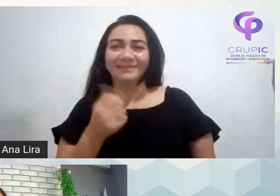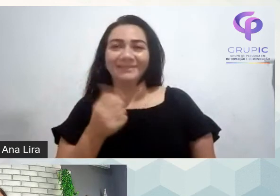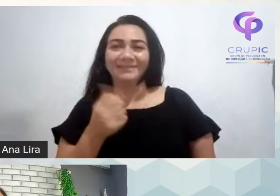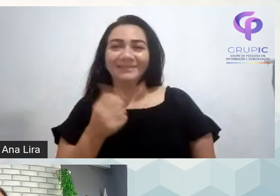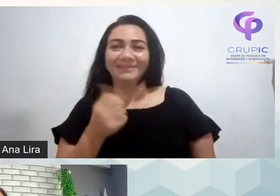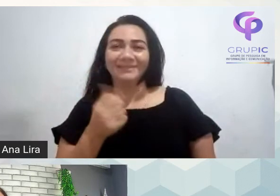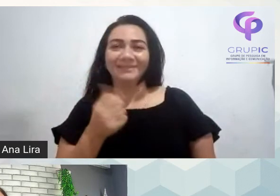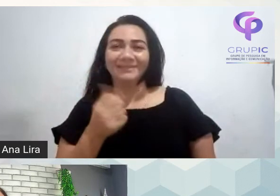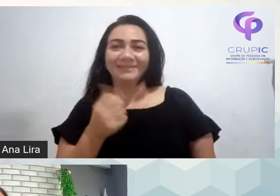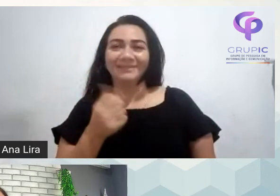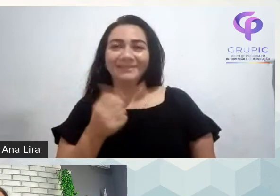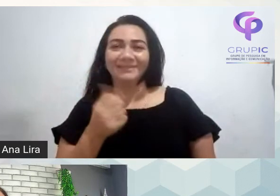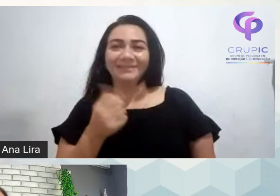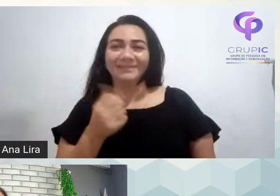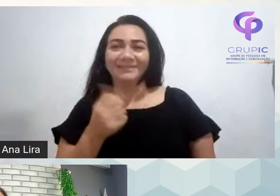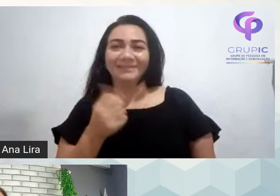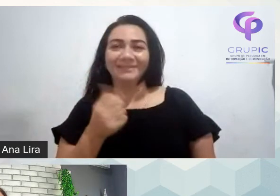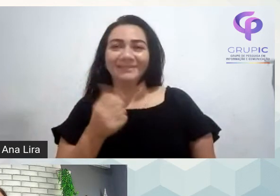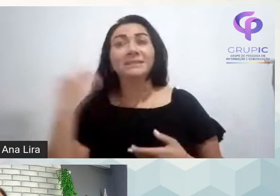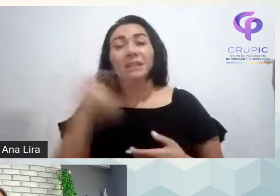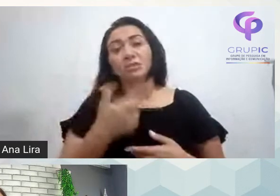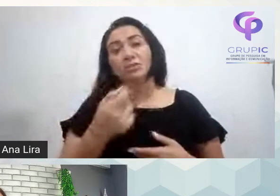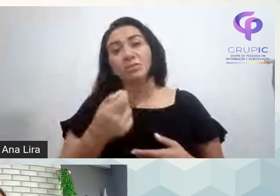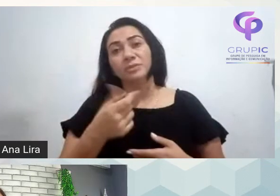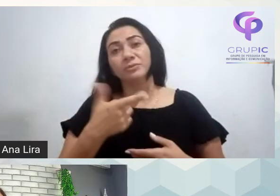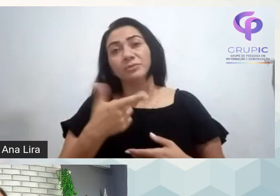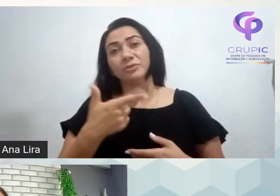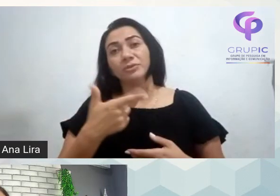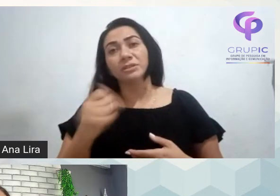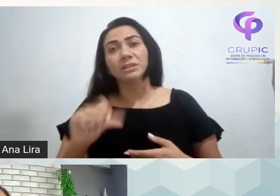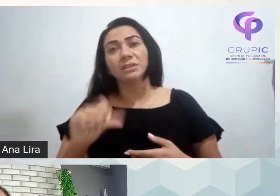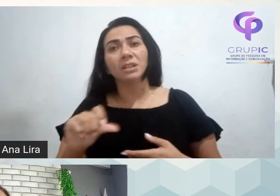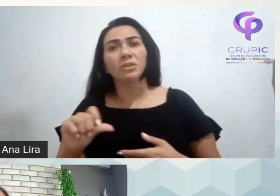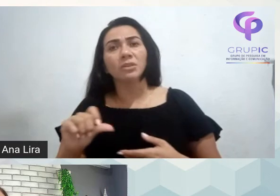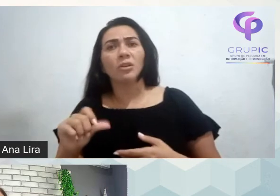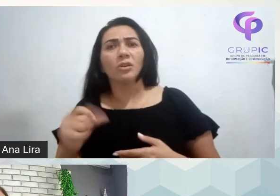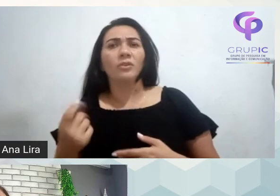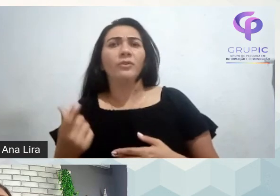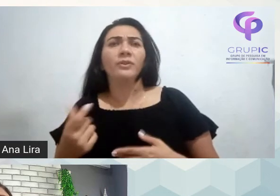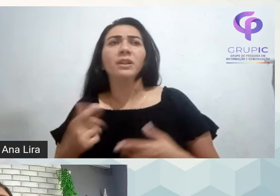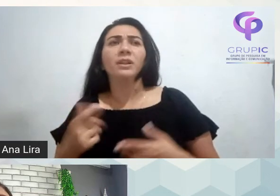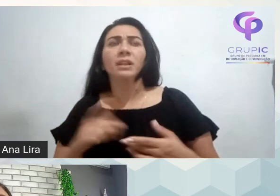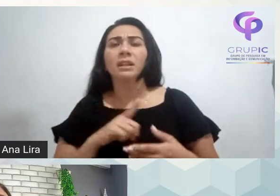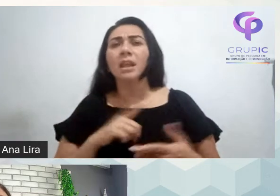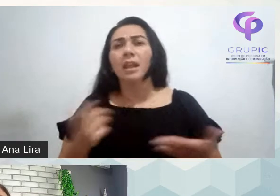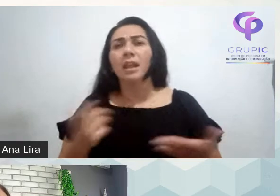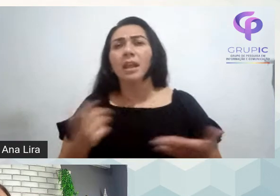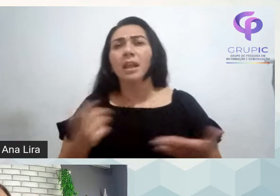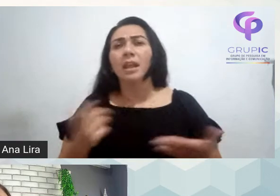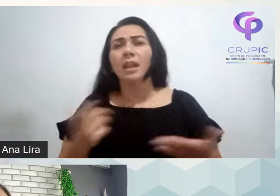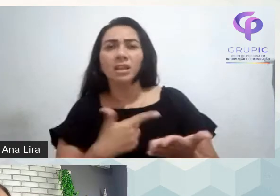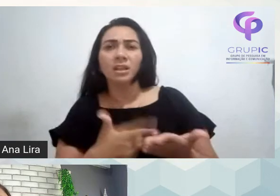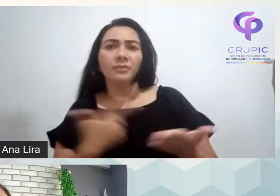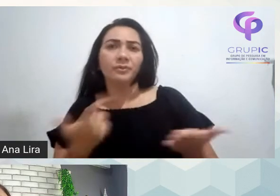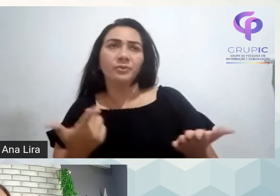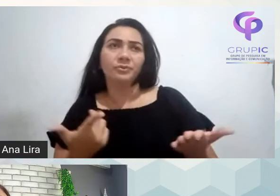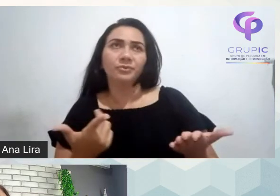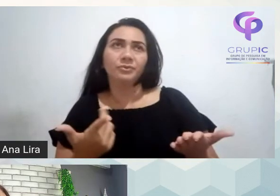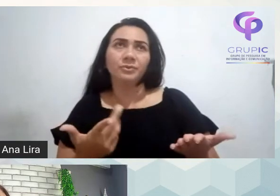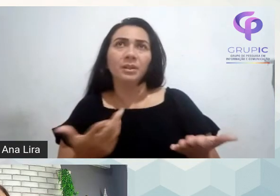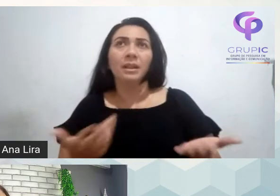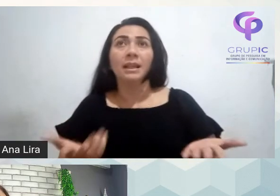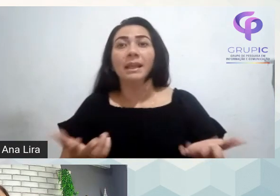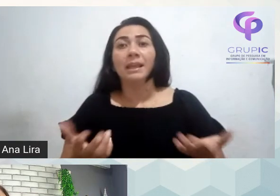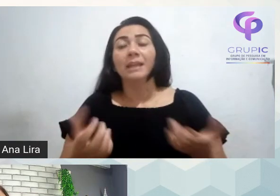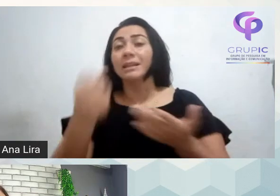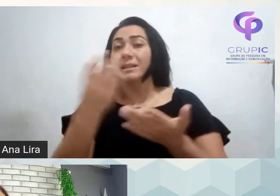artigo, alguma linha, né, algum parágrafo que tenha alterado que talvez englobe ou não esse público, vamos dizer assim, né,